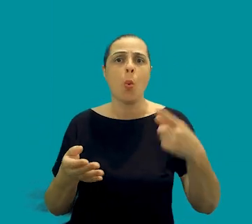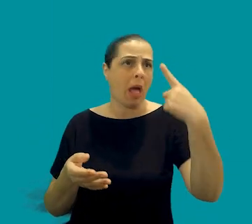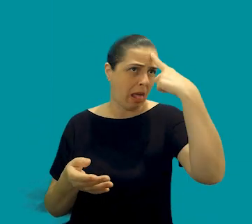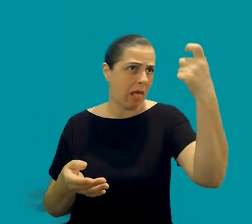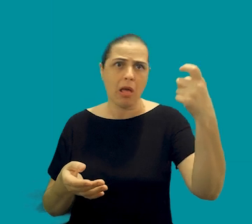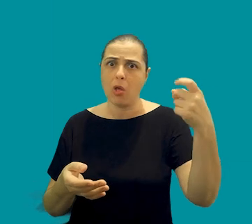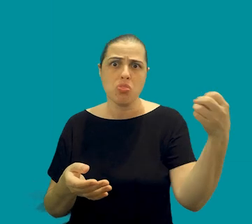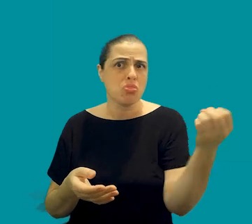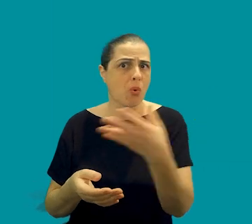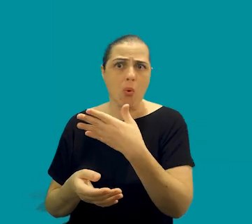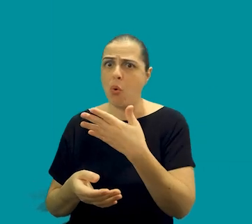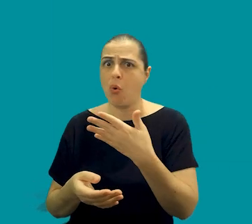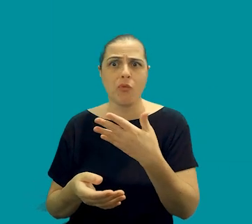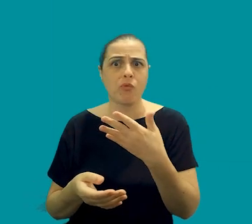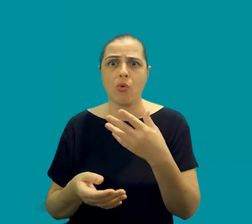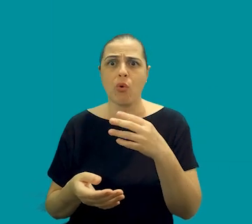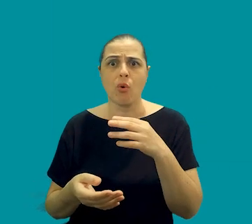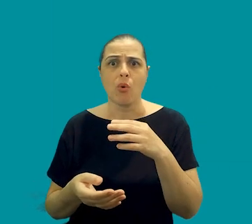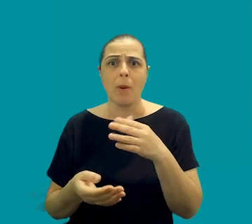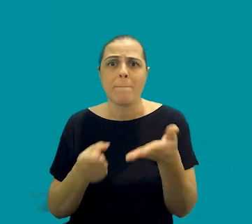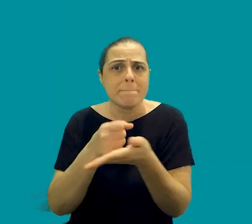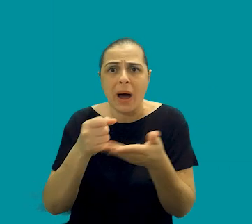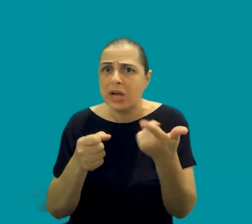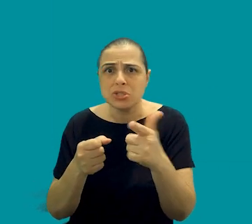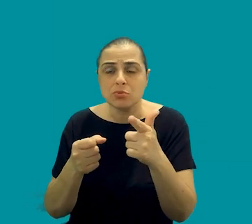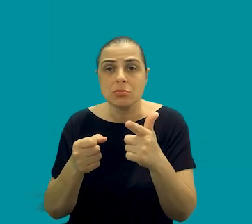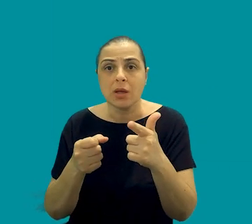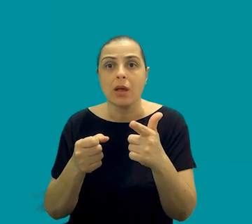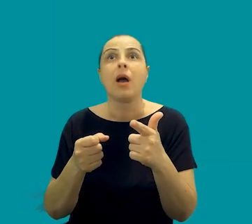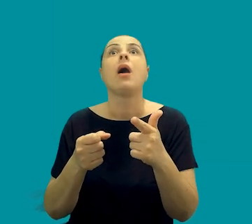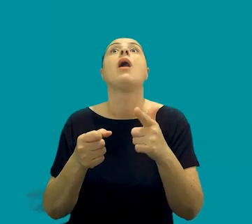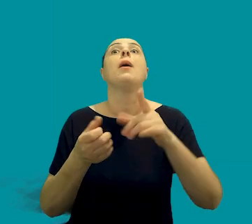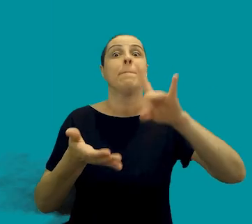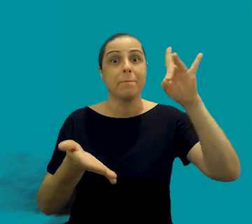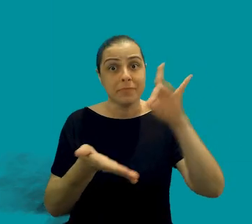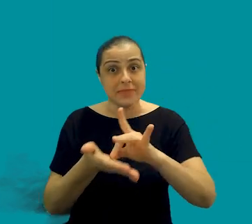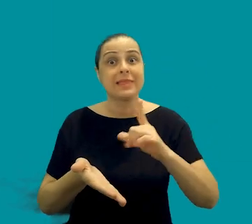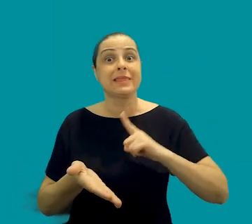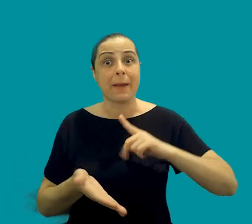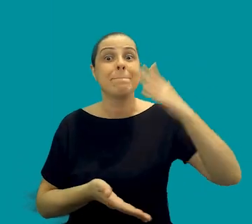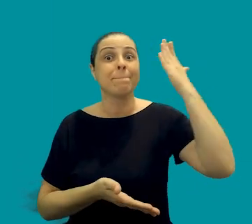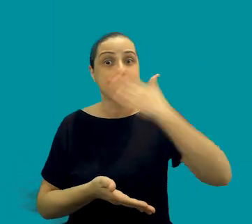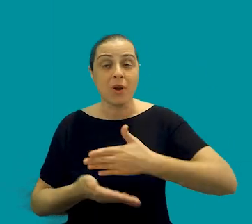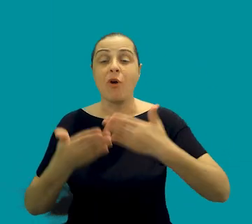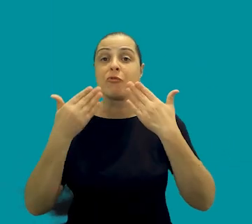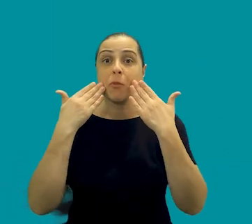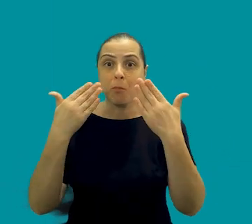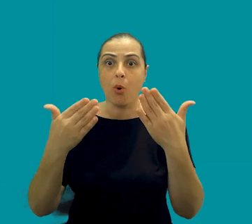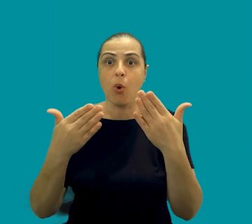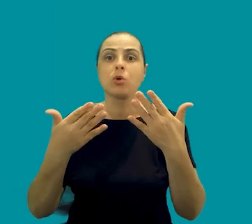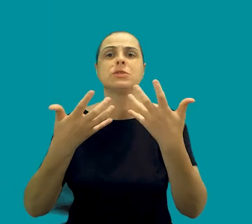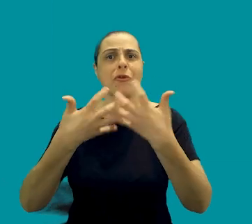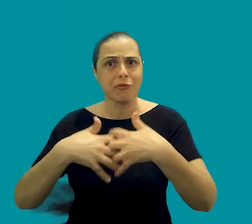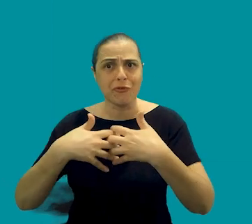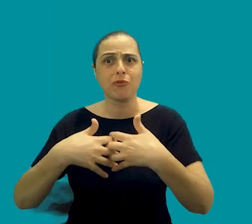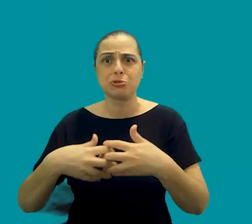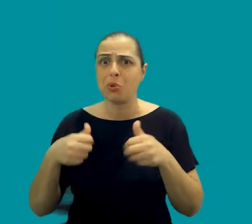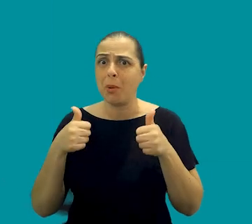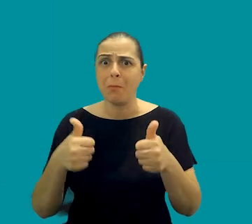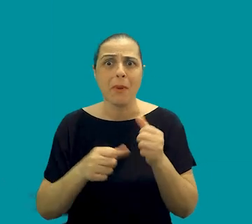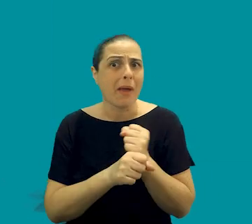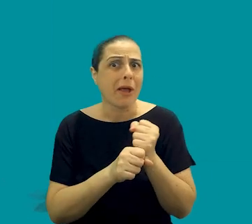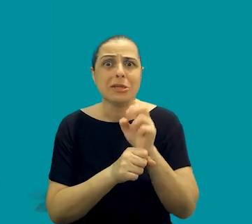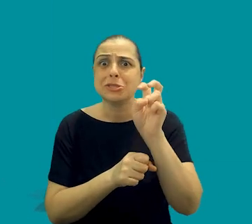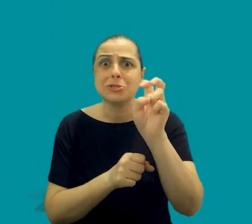uma proposta estéril. Não, é concreto e tangível. Já existe, já está funcionando há 5